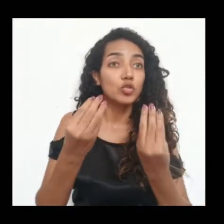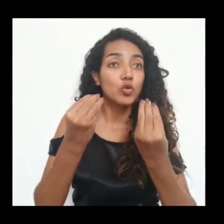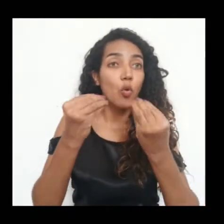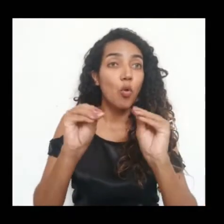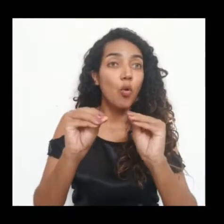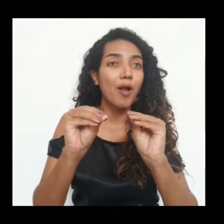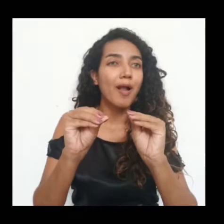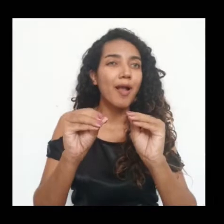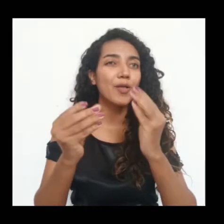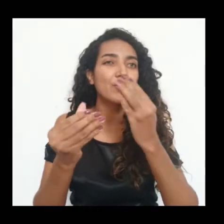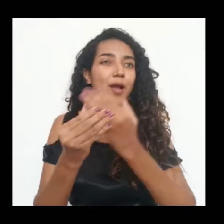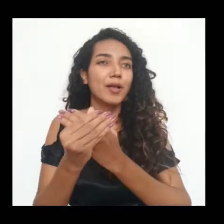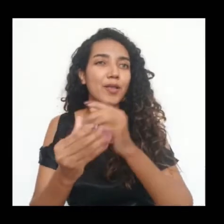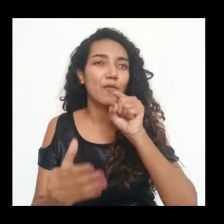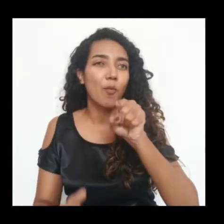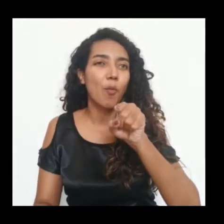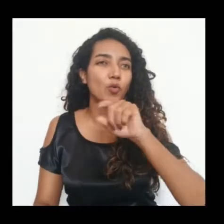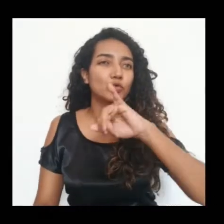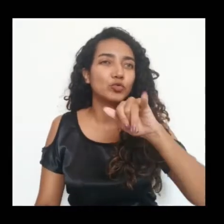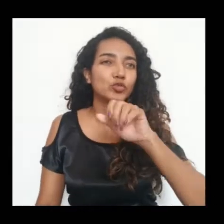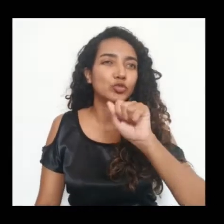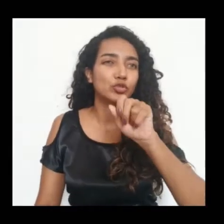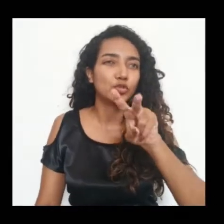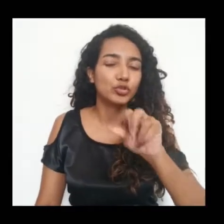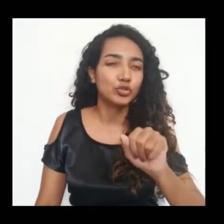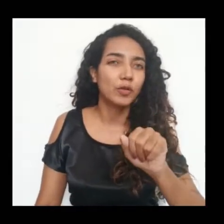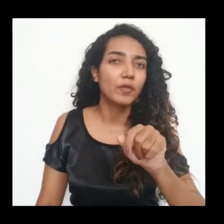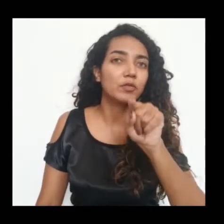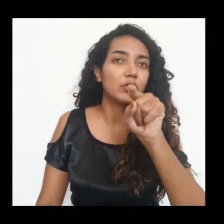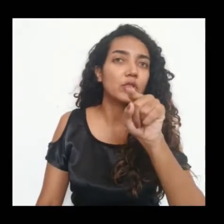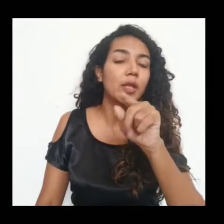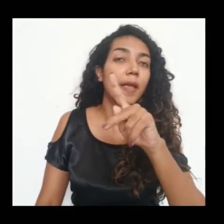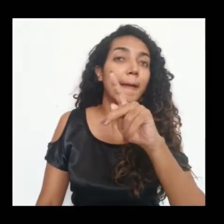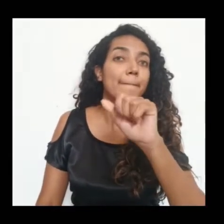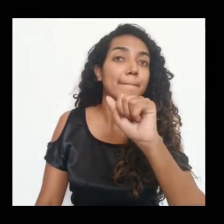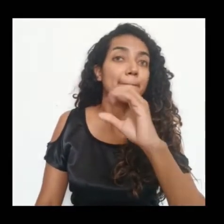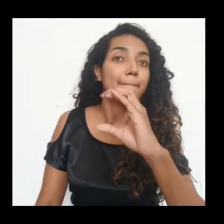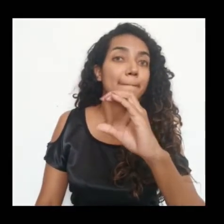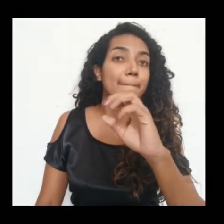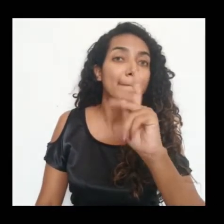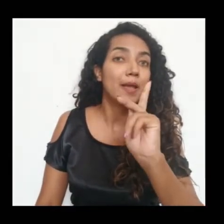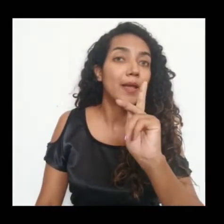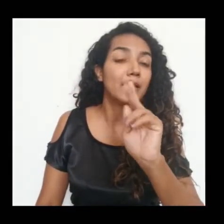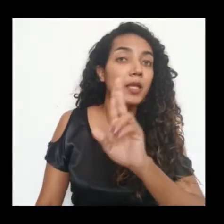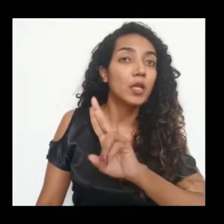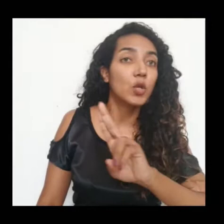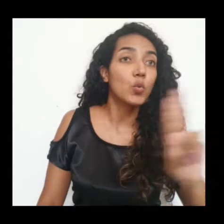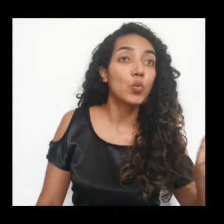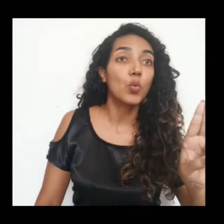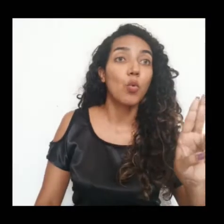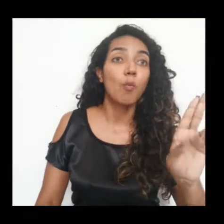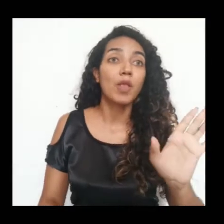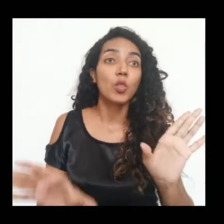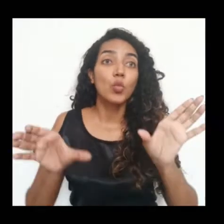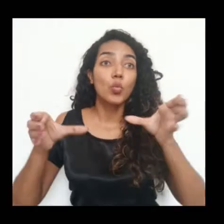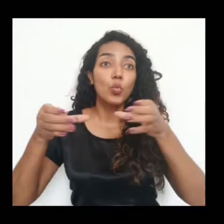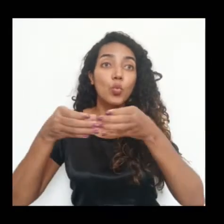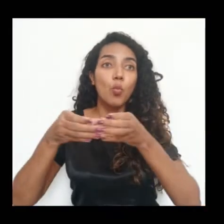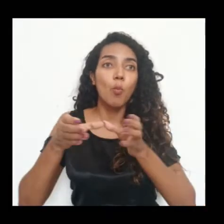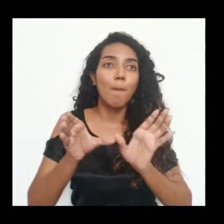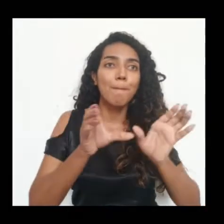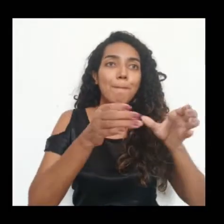né? Então, package e você coloca aqui o nome do pacote. Né? Cada pacote em Java, ele